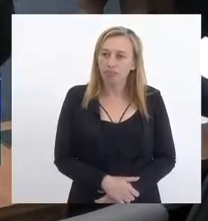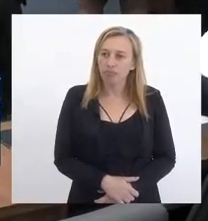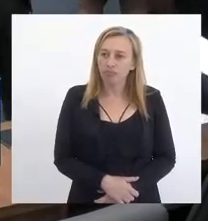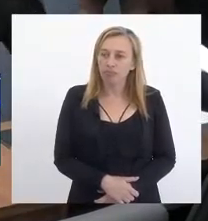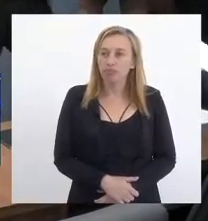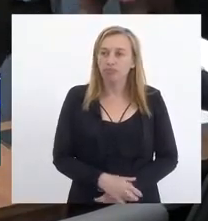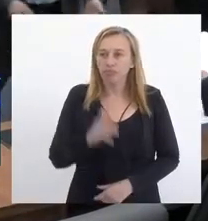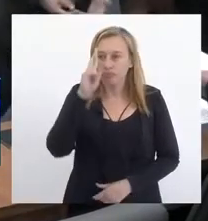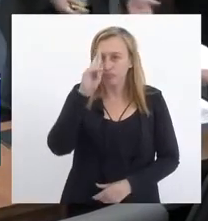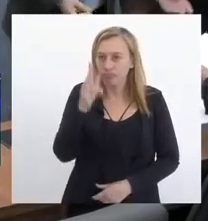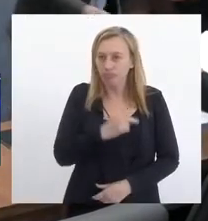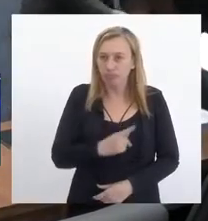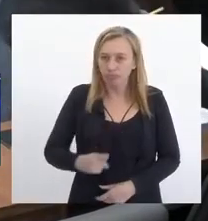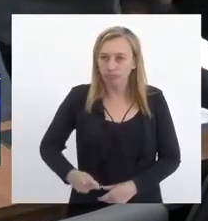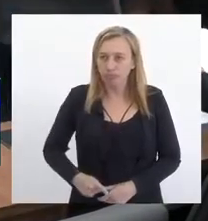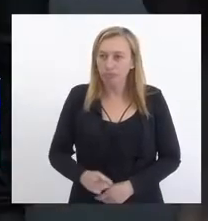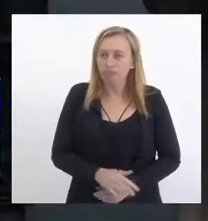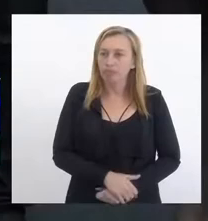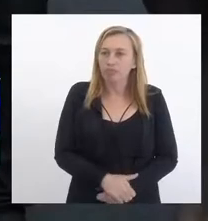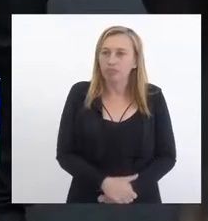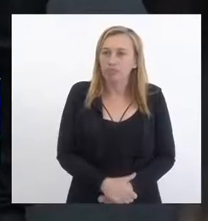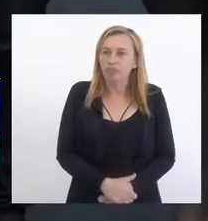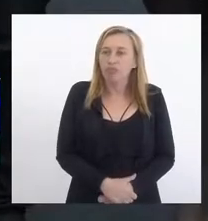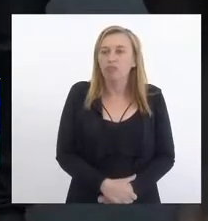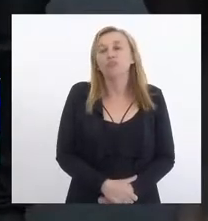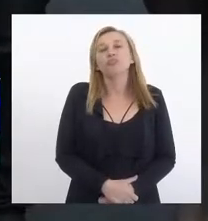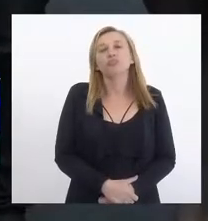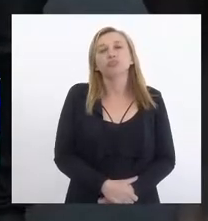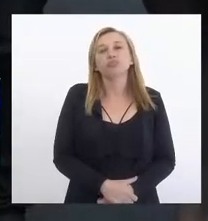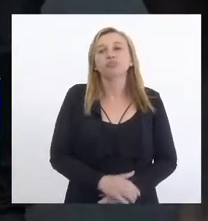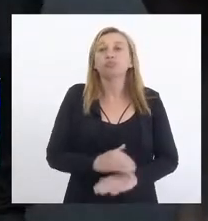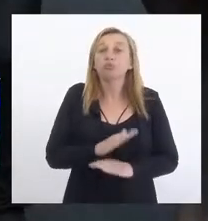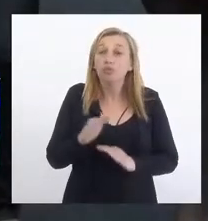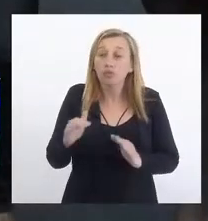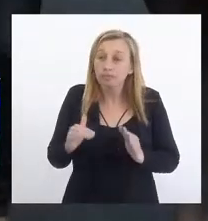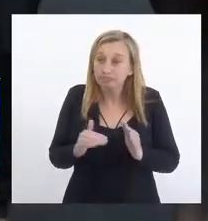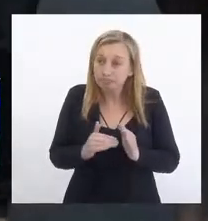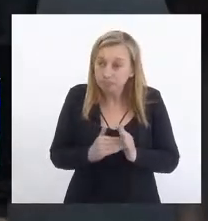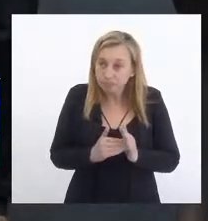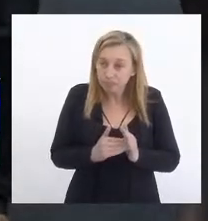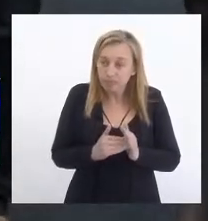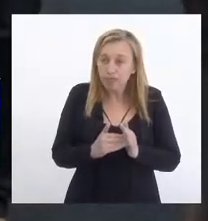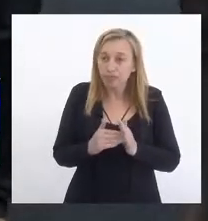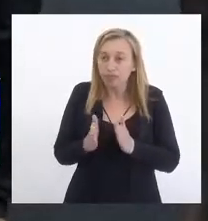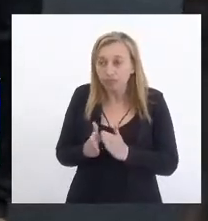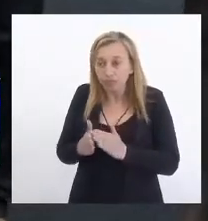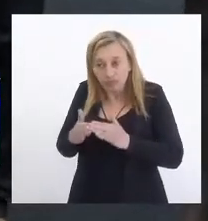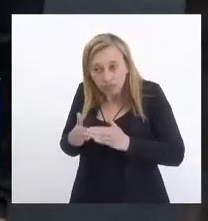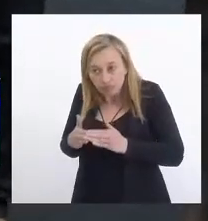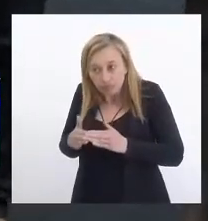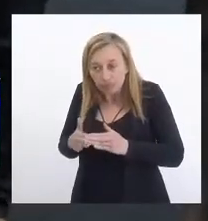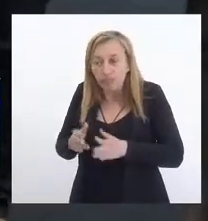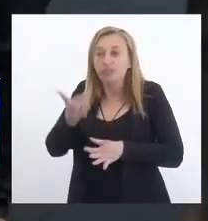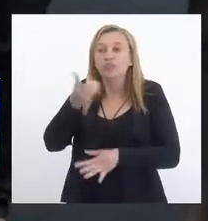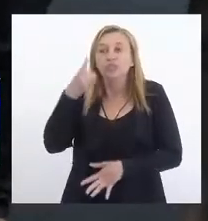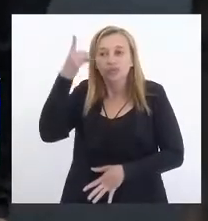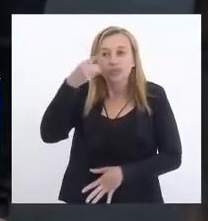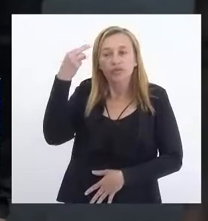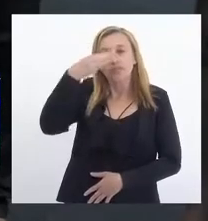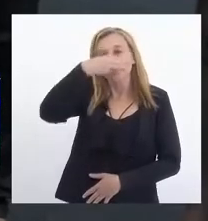mesmo. Senhor presidente, com toda a licença do deputado Márcio Pacheco,